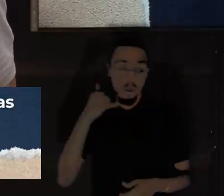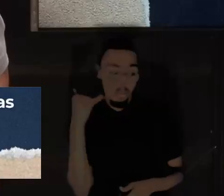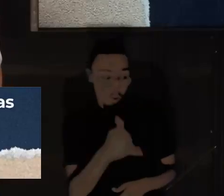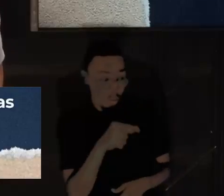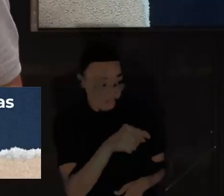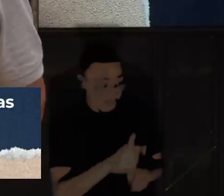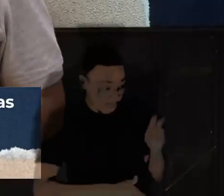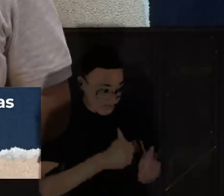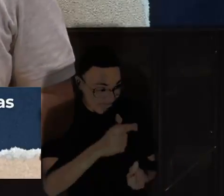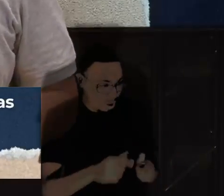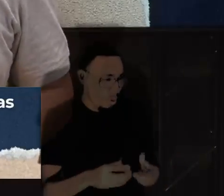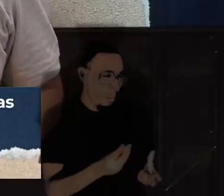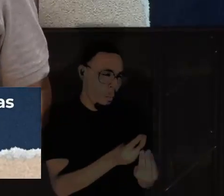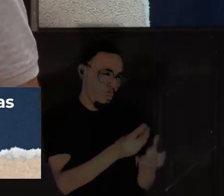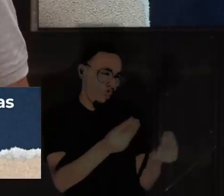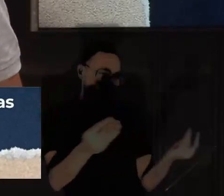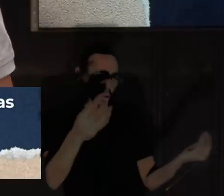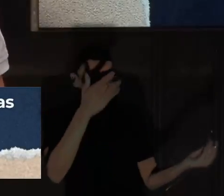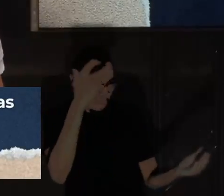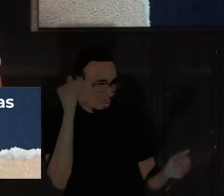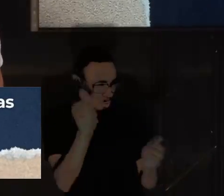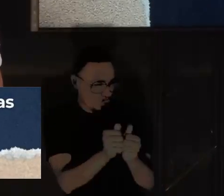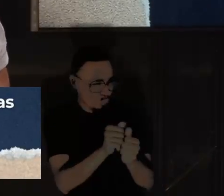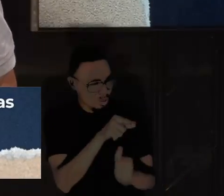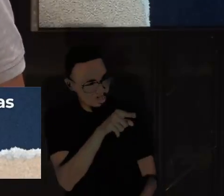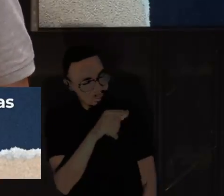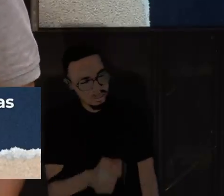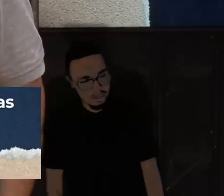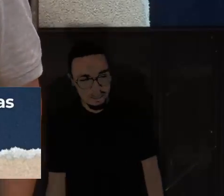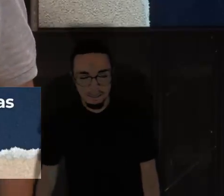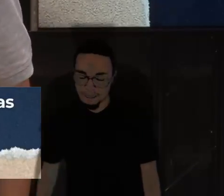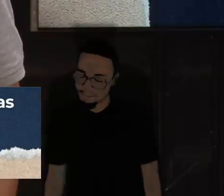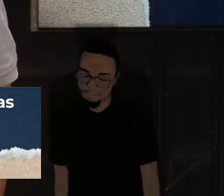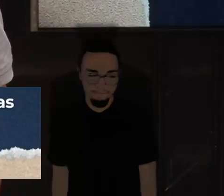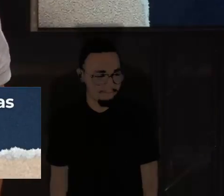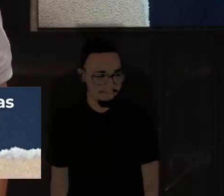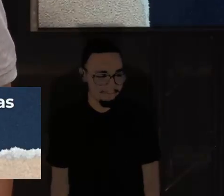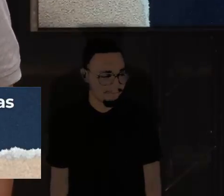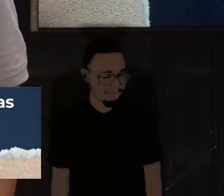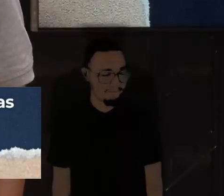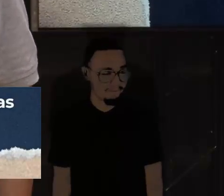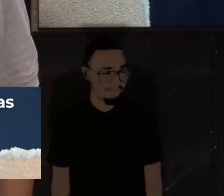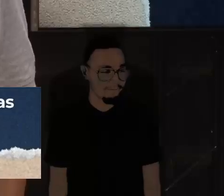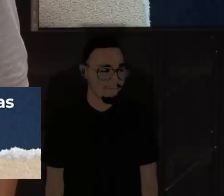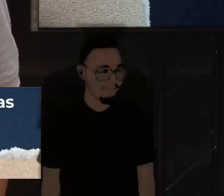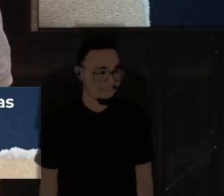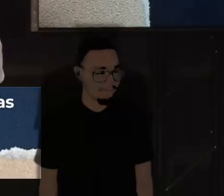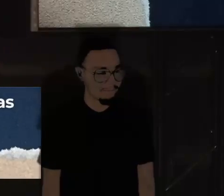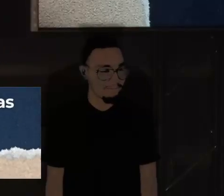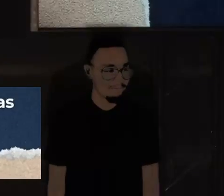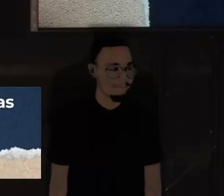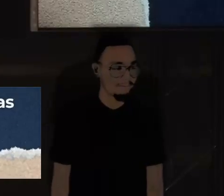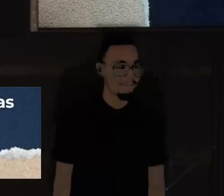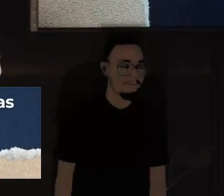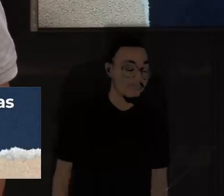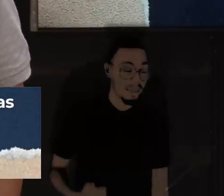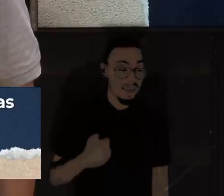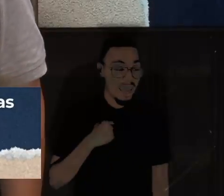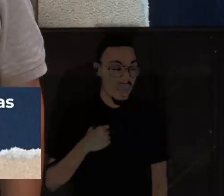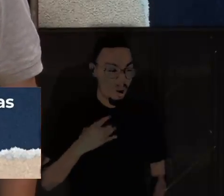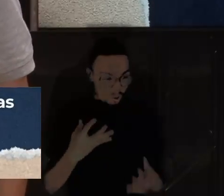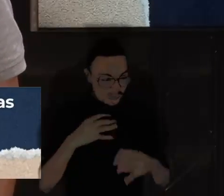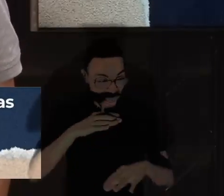demais para eu entregar-me diante nas suas mãos. a fim de que Israel não se orgulhe contra